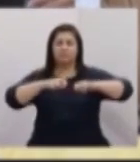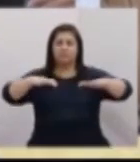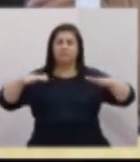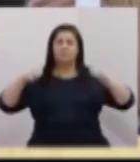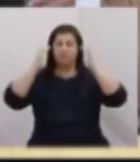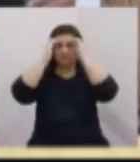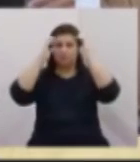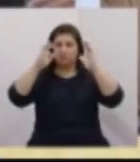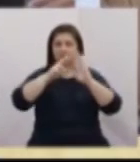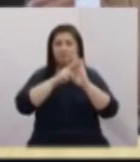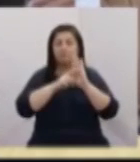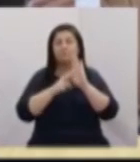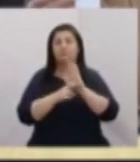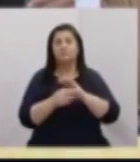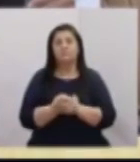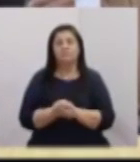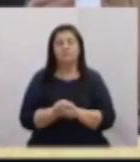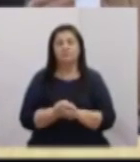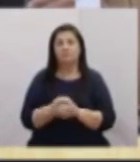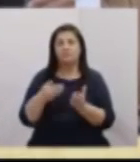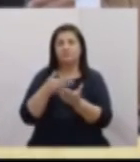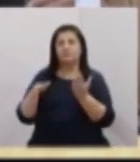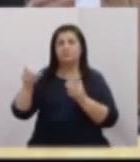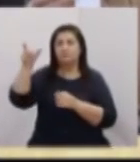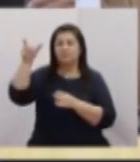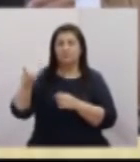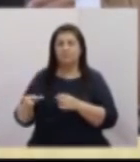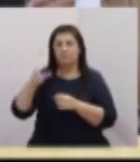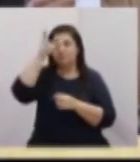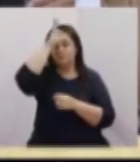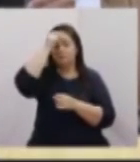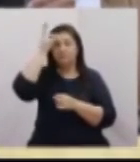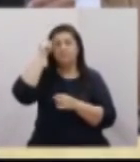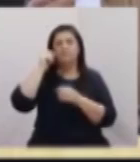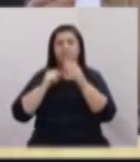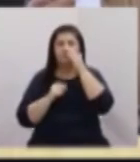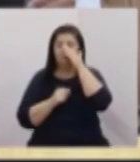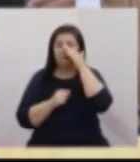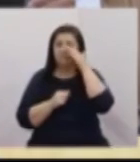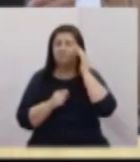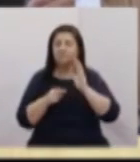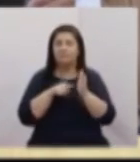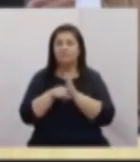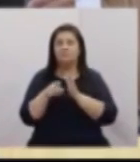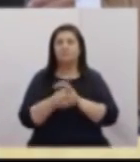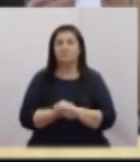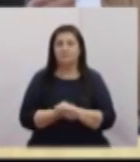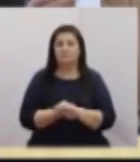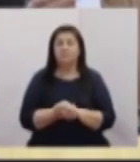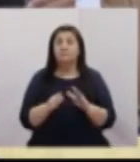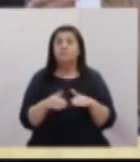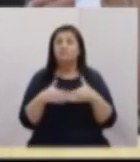egrégio plenário, cumpridas as formalidades regimentais, ser encaminhado ao senhor prefeito municipal de Jacareí o seguinte pedido de informações: